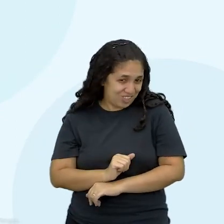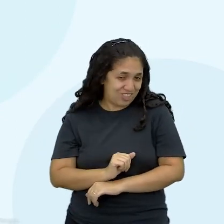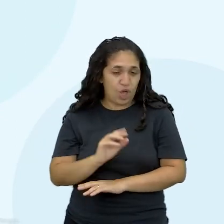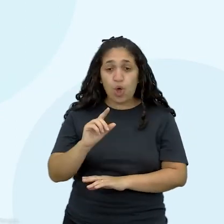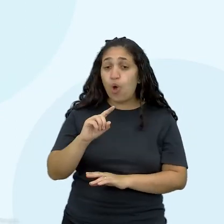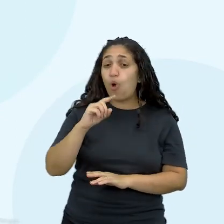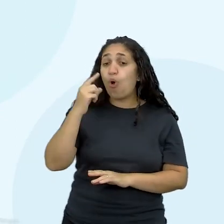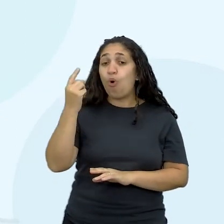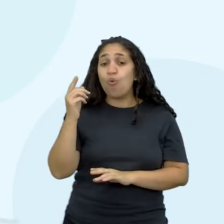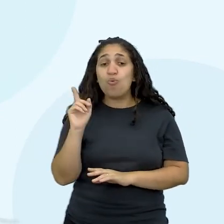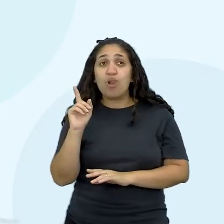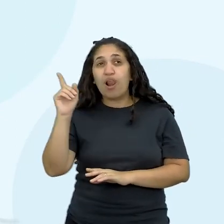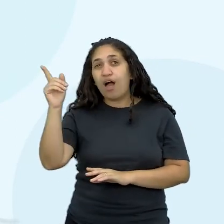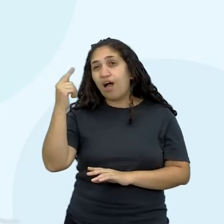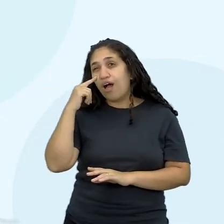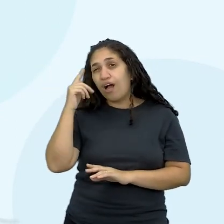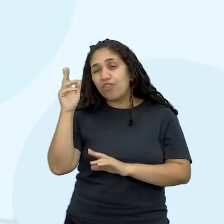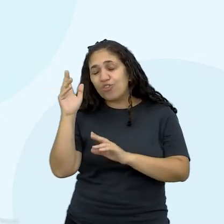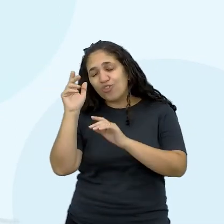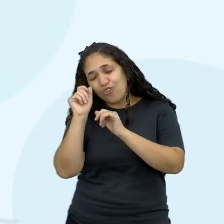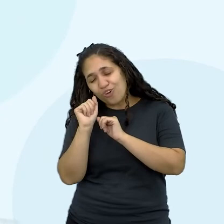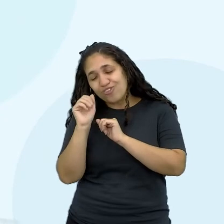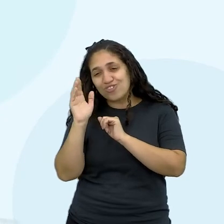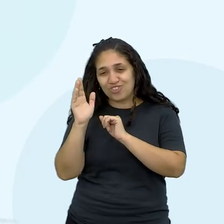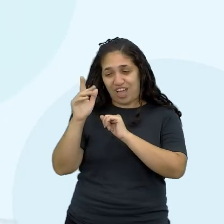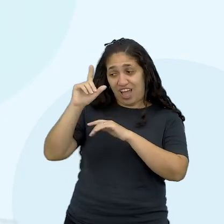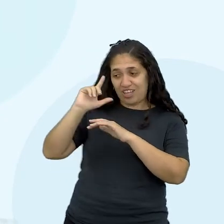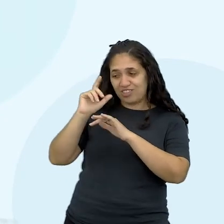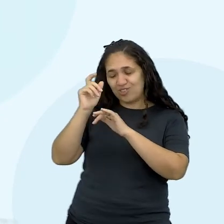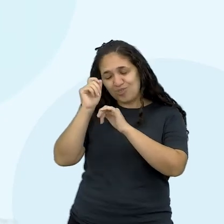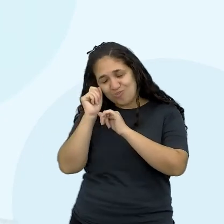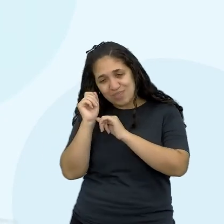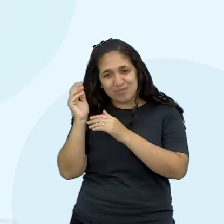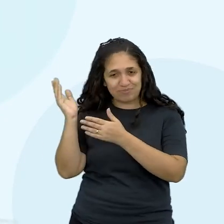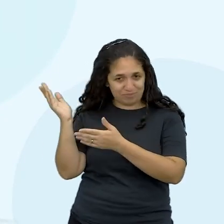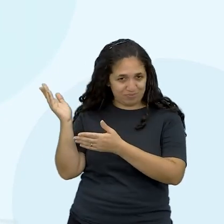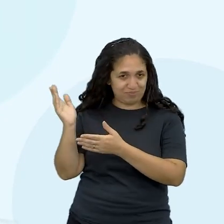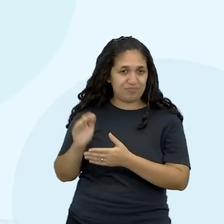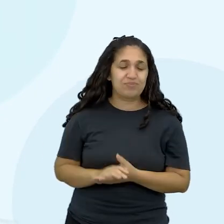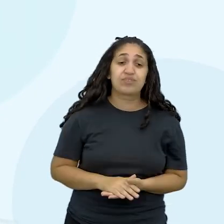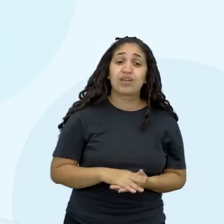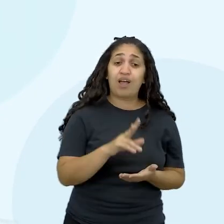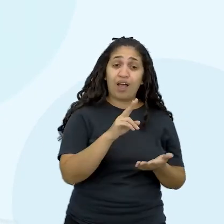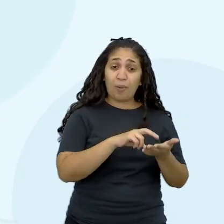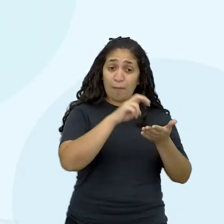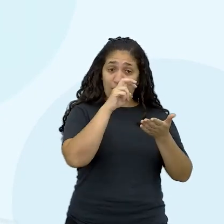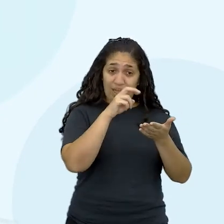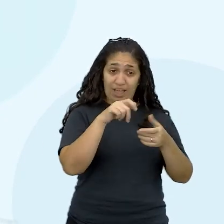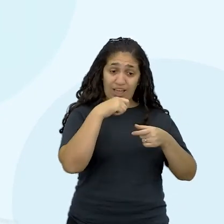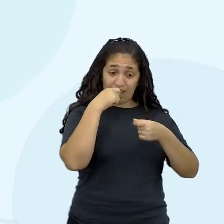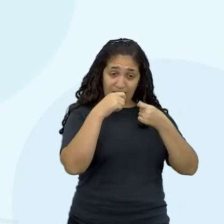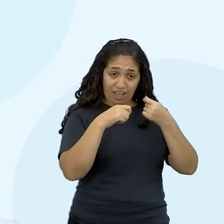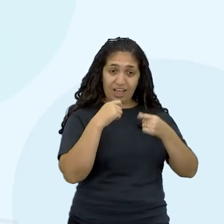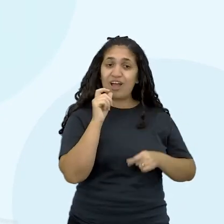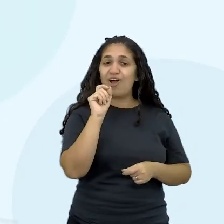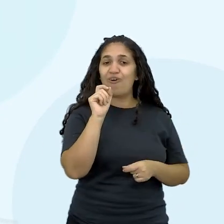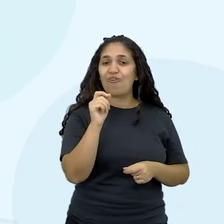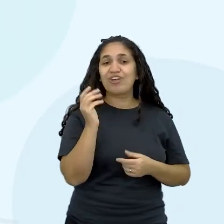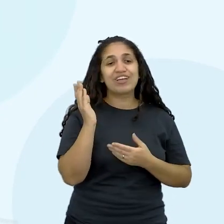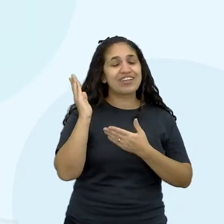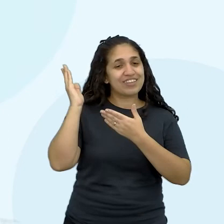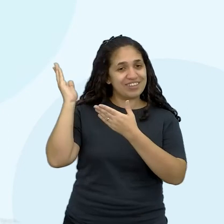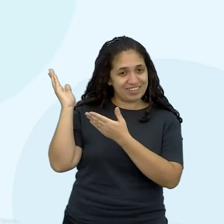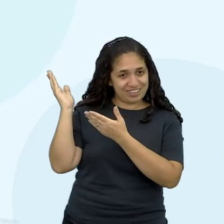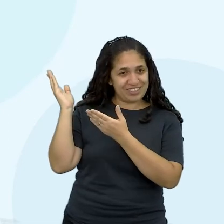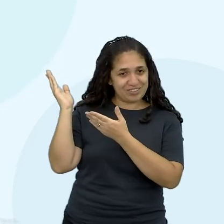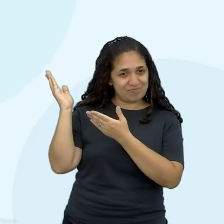aquela comidinha no final da noite antes de dormir, que é a ceia. No café da manhã, o que a gente está colocando